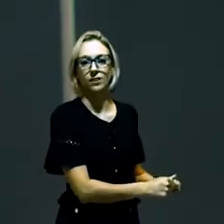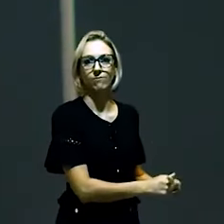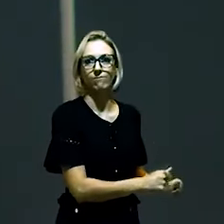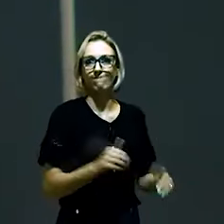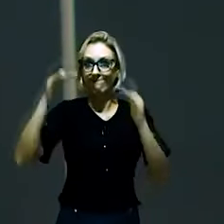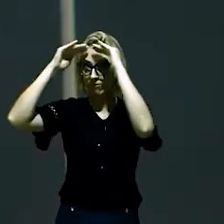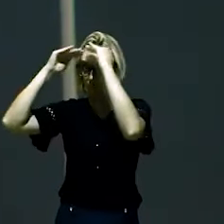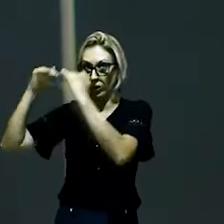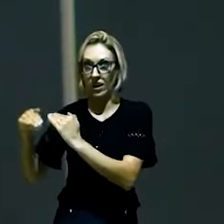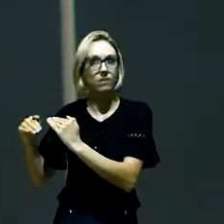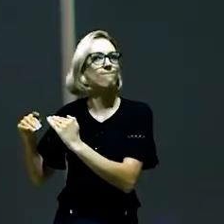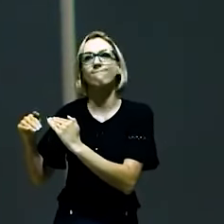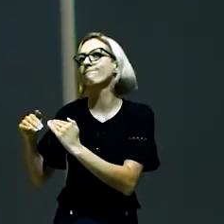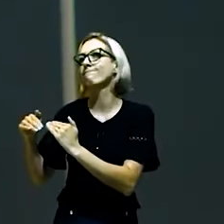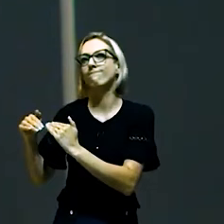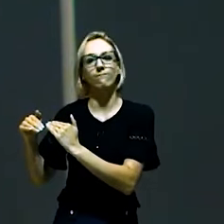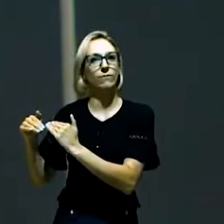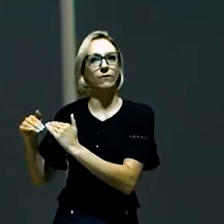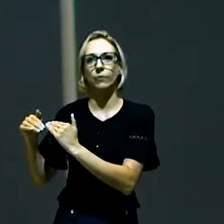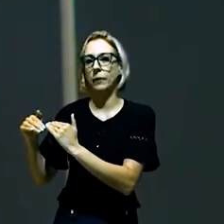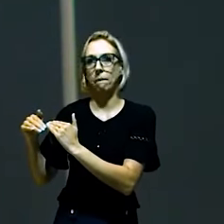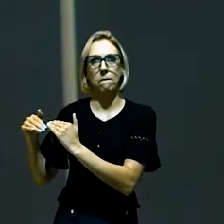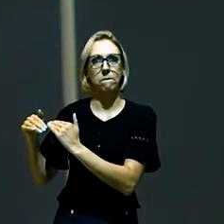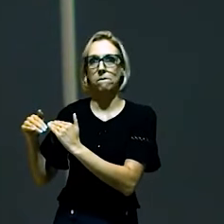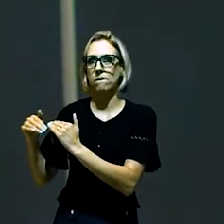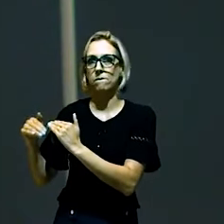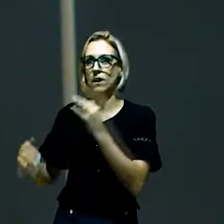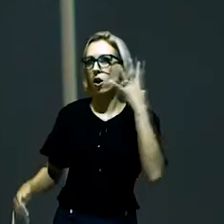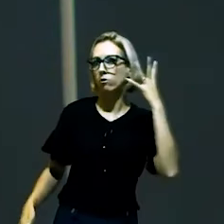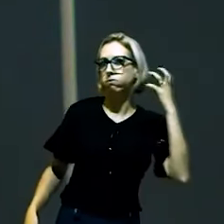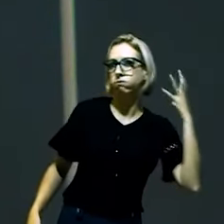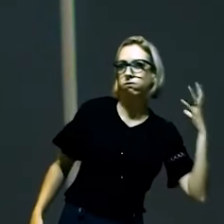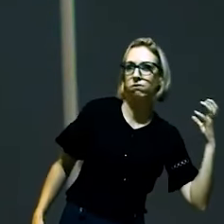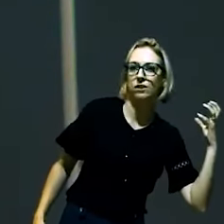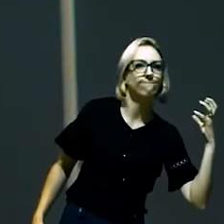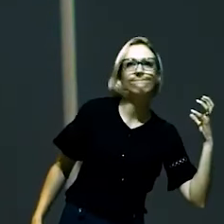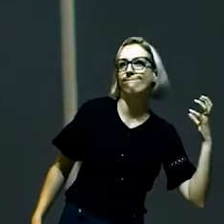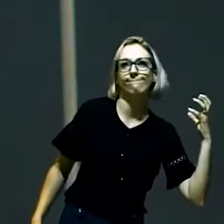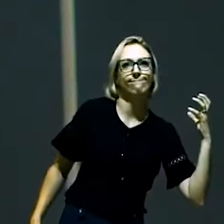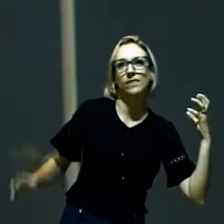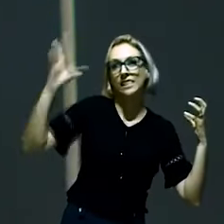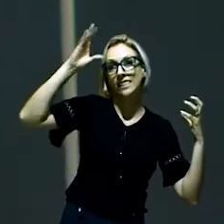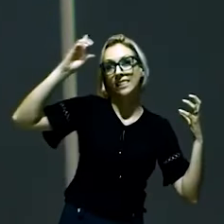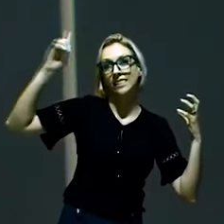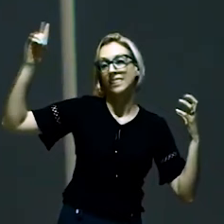desobediência. Não caia nessa cilada. Não, não, não.